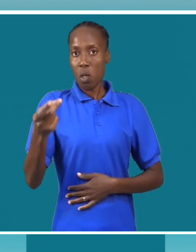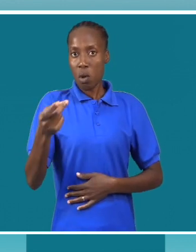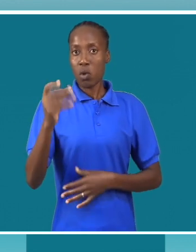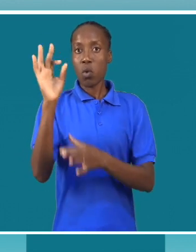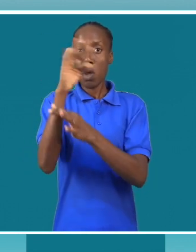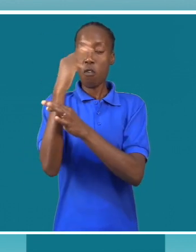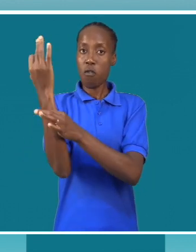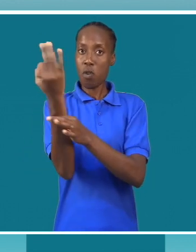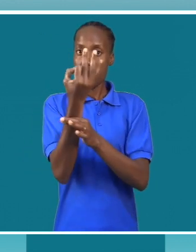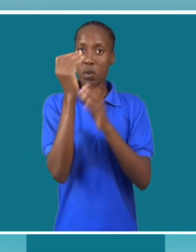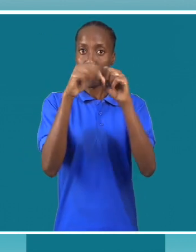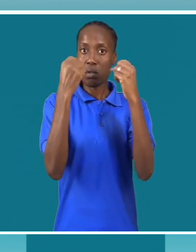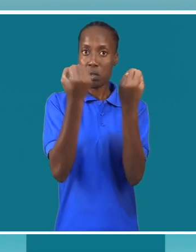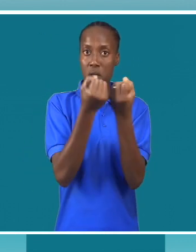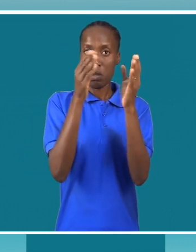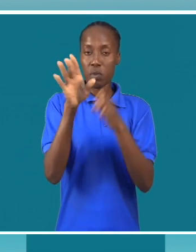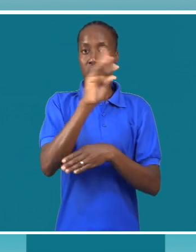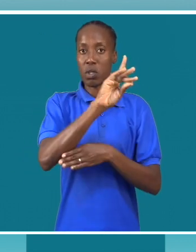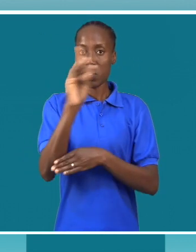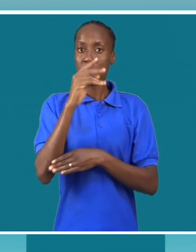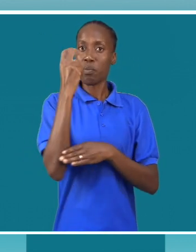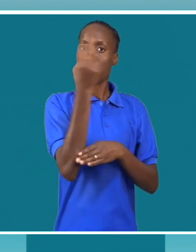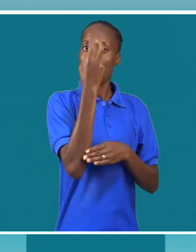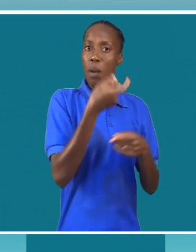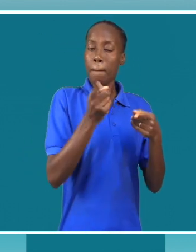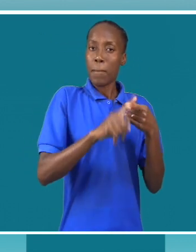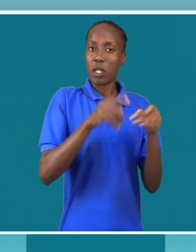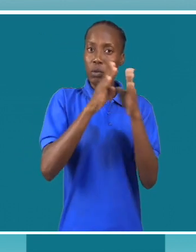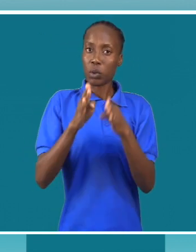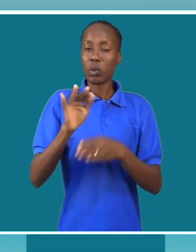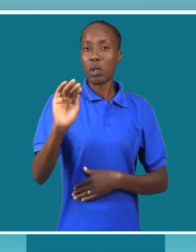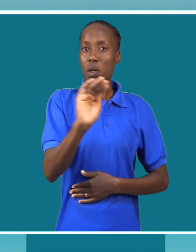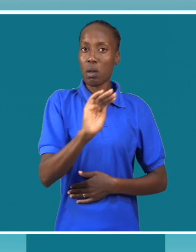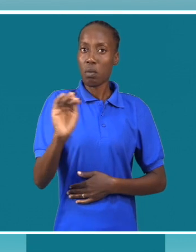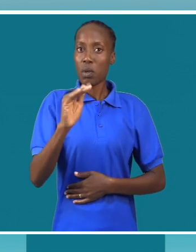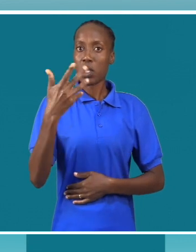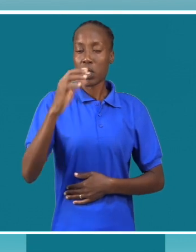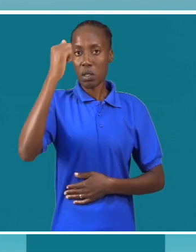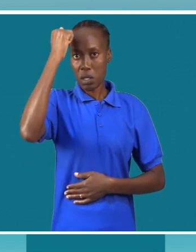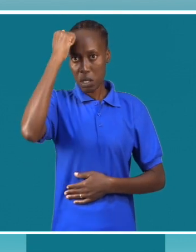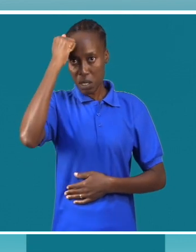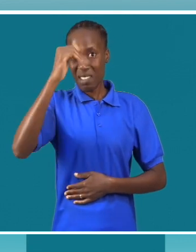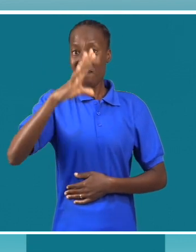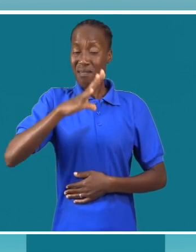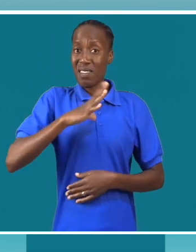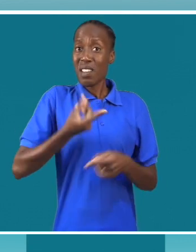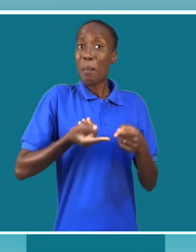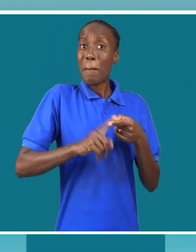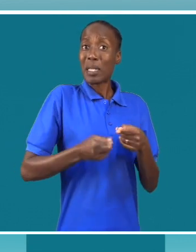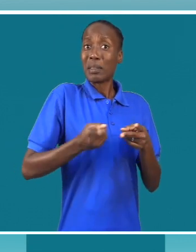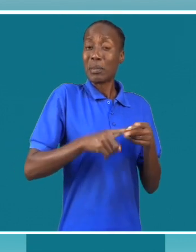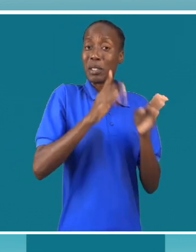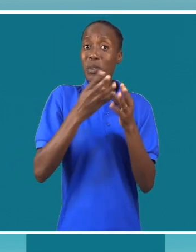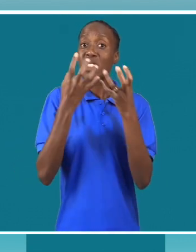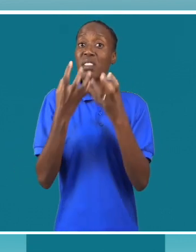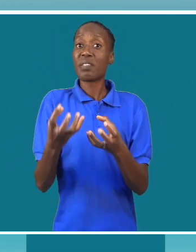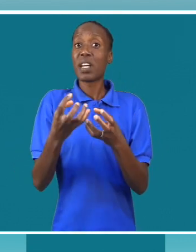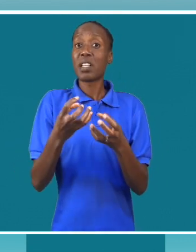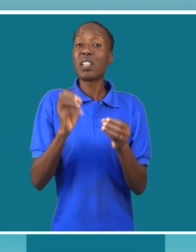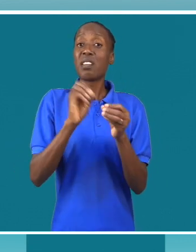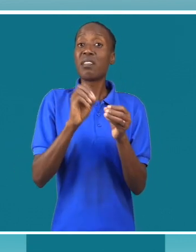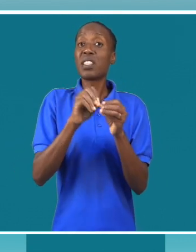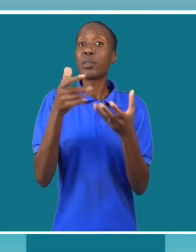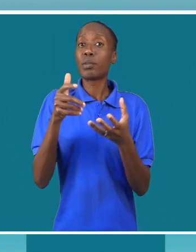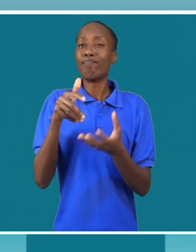o FOMOT, para identificarmos mais pessoas com deficiência dentro da comunidade. Temos conhecimento que ainda existem mais pessoas que ainda não foram identificadas